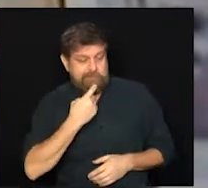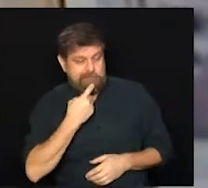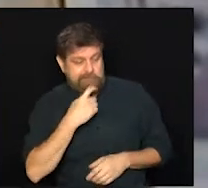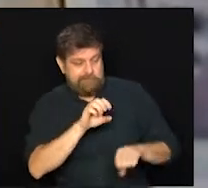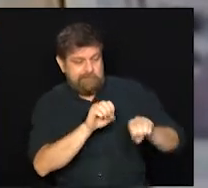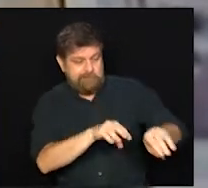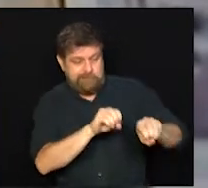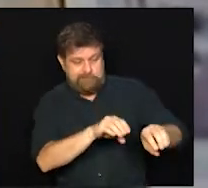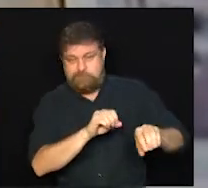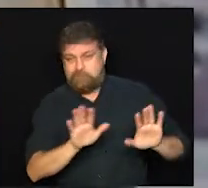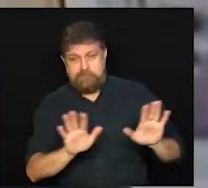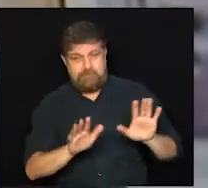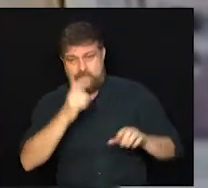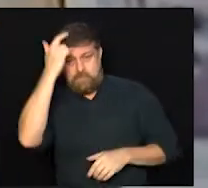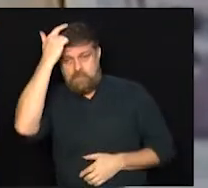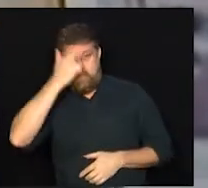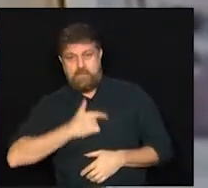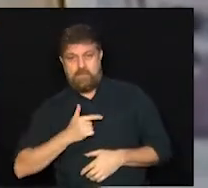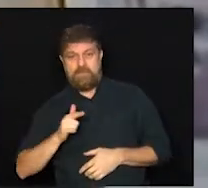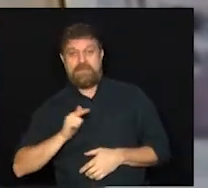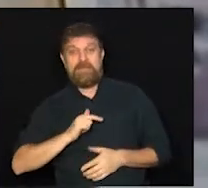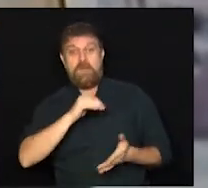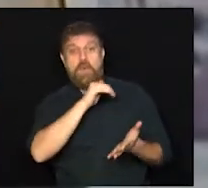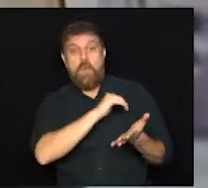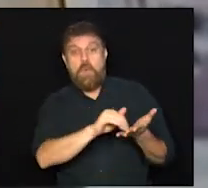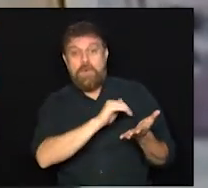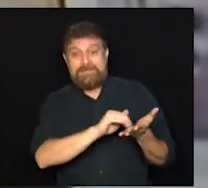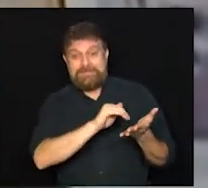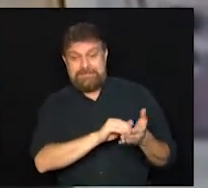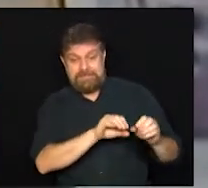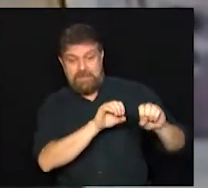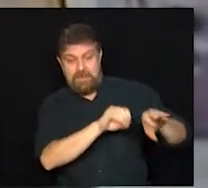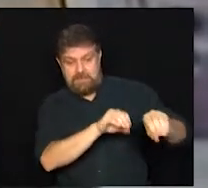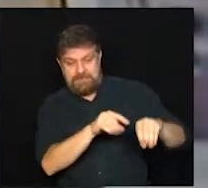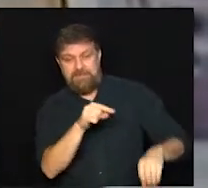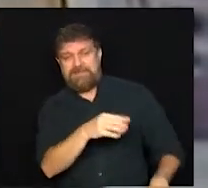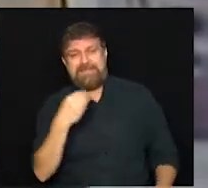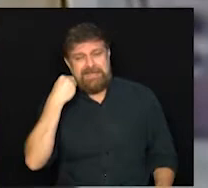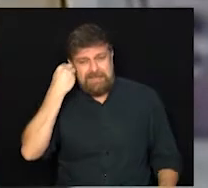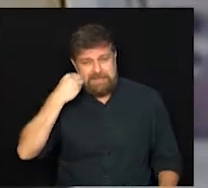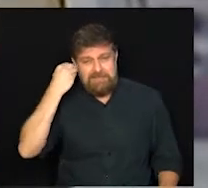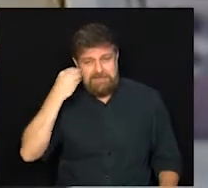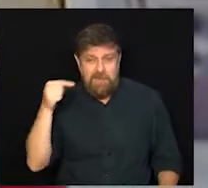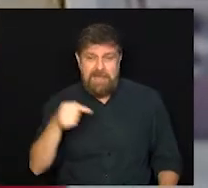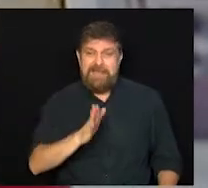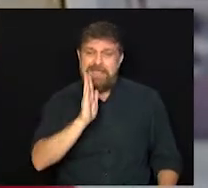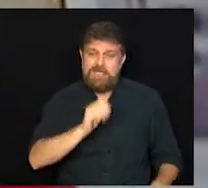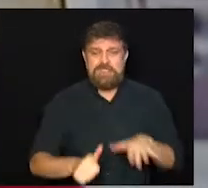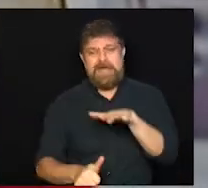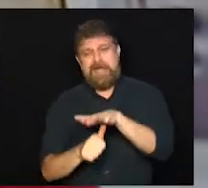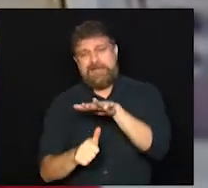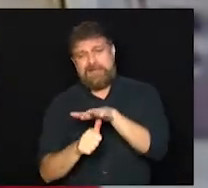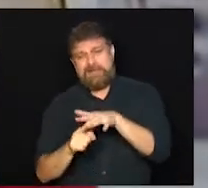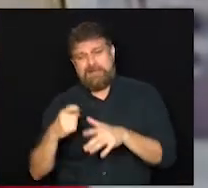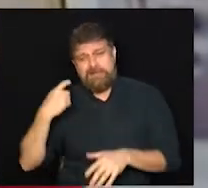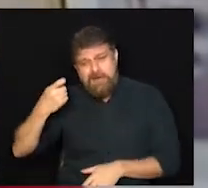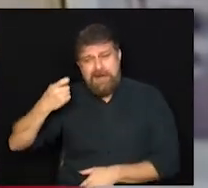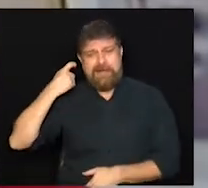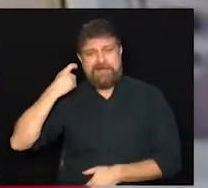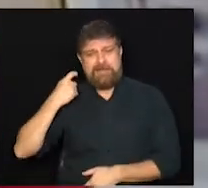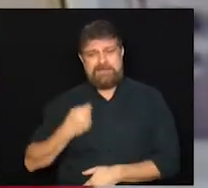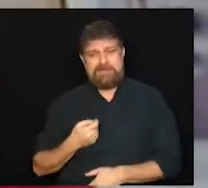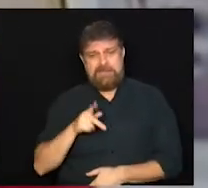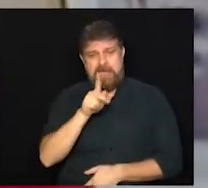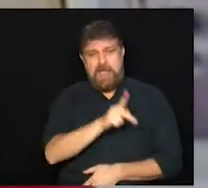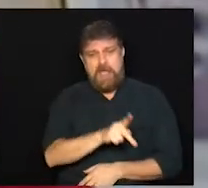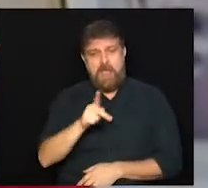para isso, e acho que vocês têm agora um secretário de Educação que tem toda a experiência, inclusive da universidade para isso, que é o professor Tadeu.